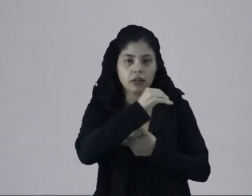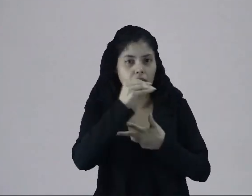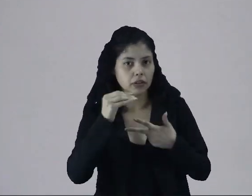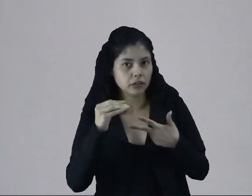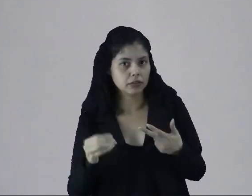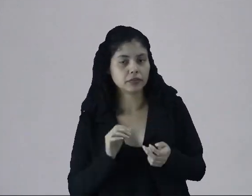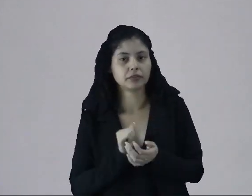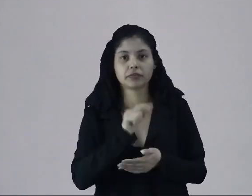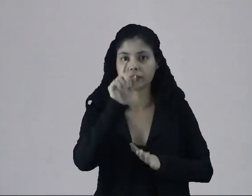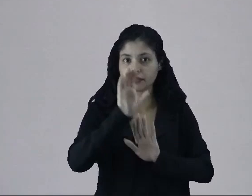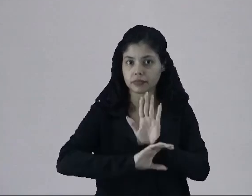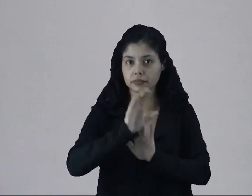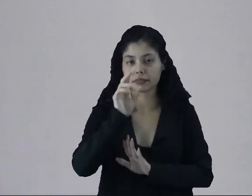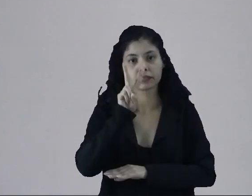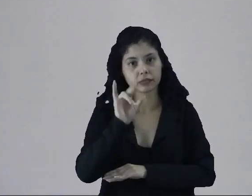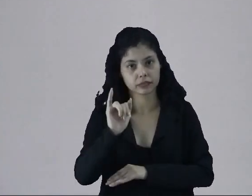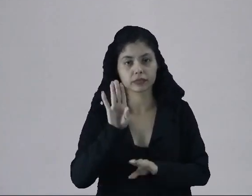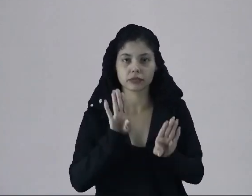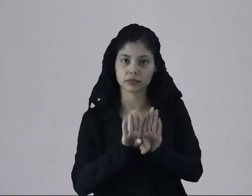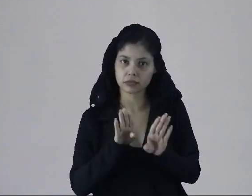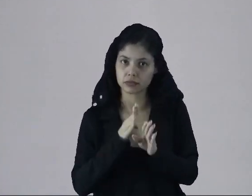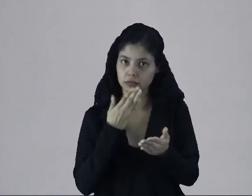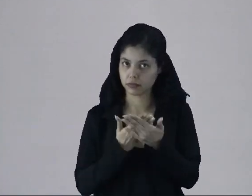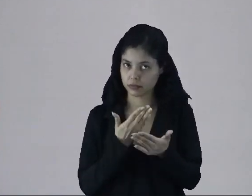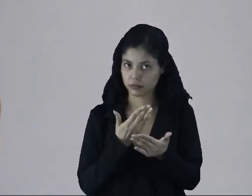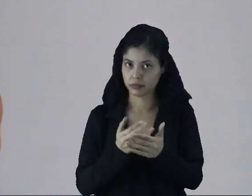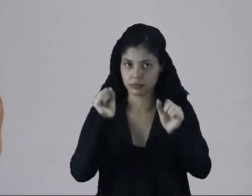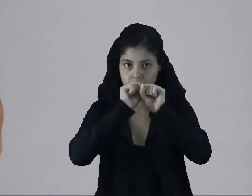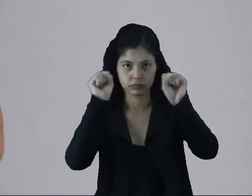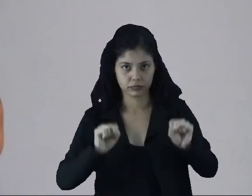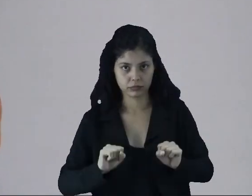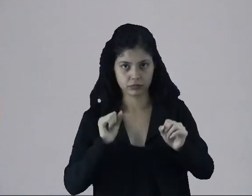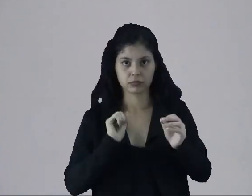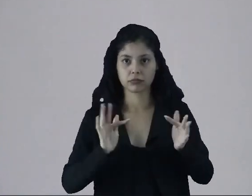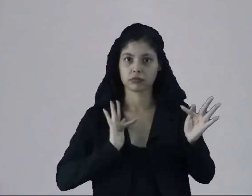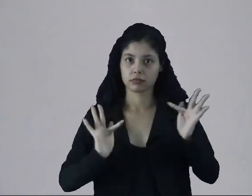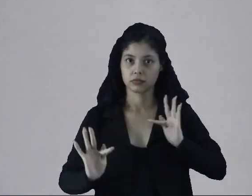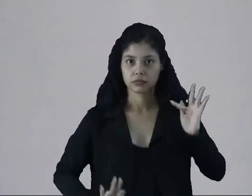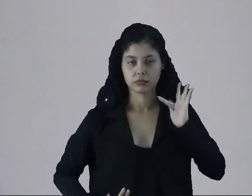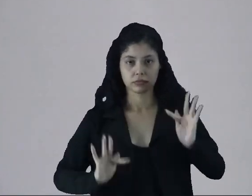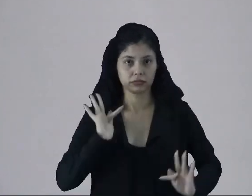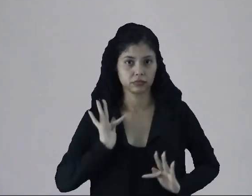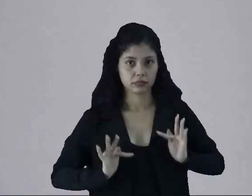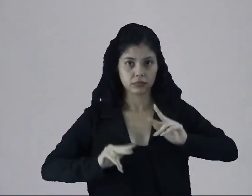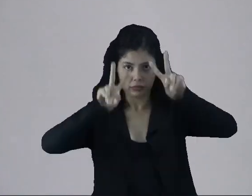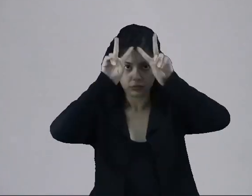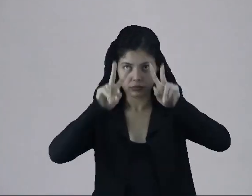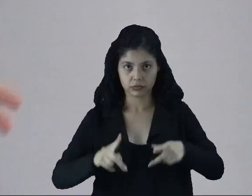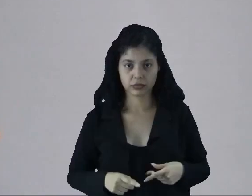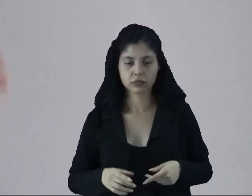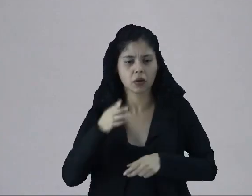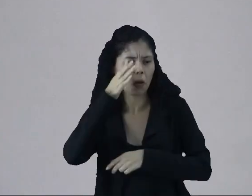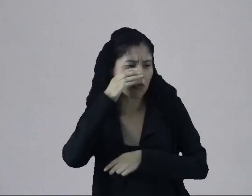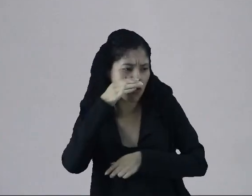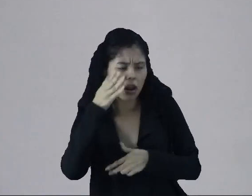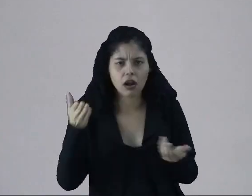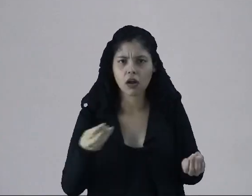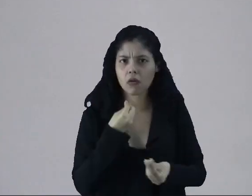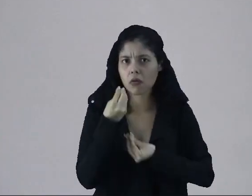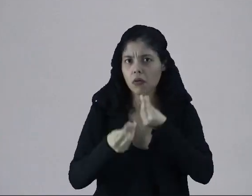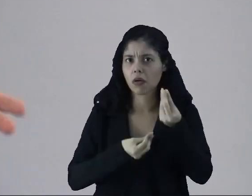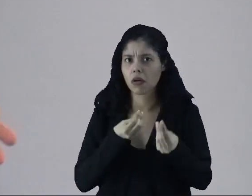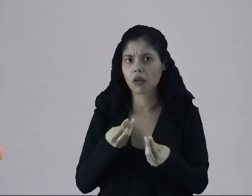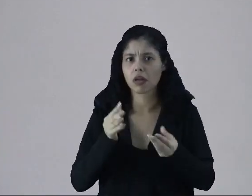conteúdo que você está estudando, você vai estar sempre estudando o sistema fisiológico humano. Ah, professor, tenho curiosidade de entender como é que